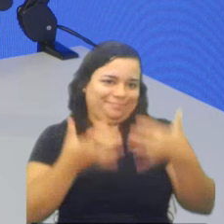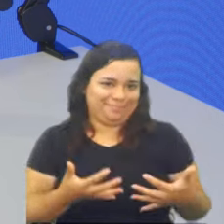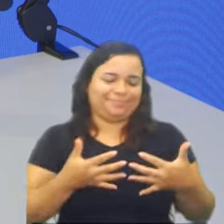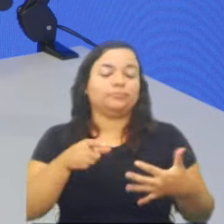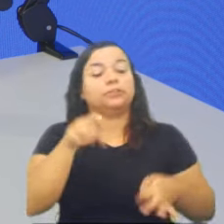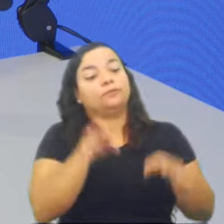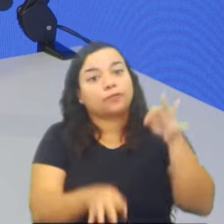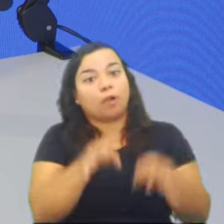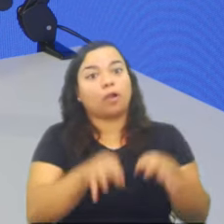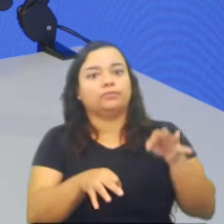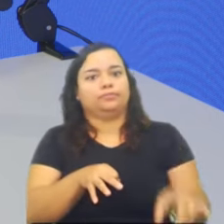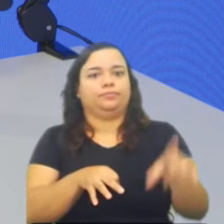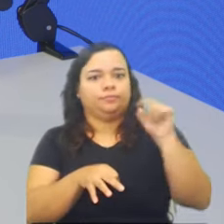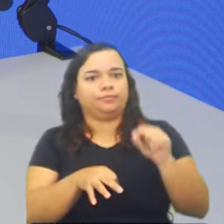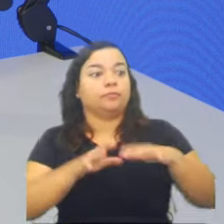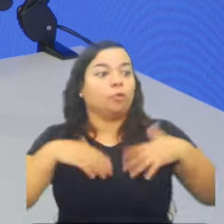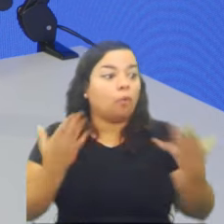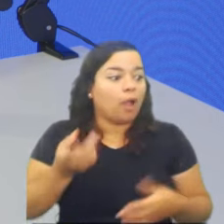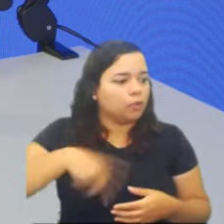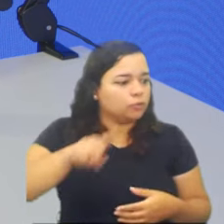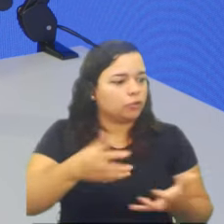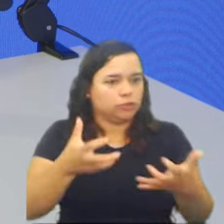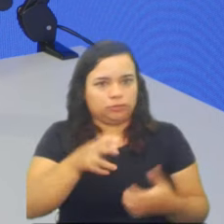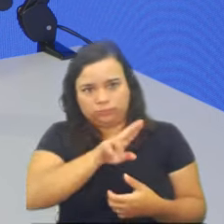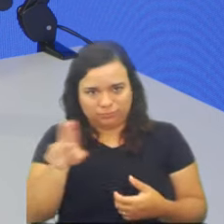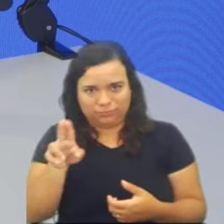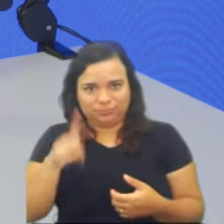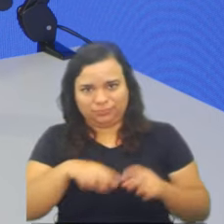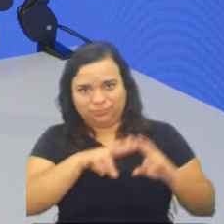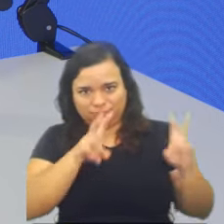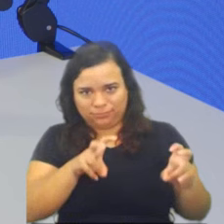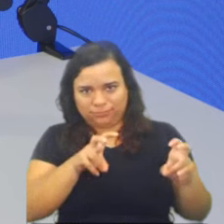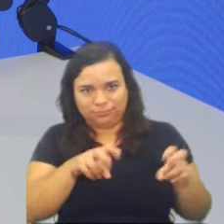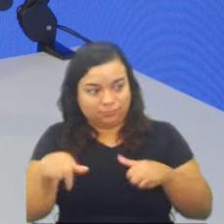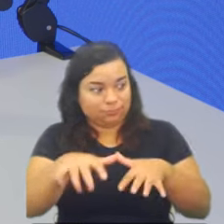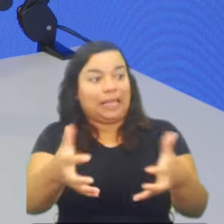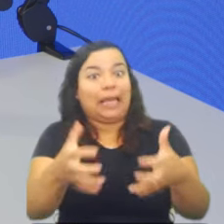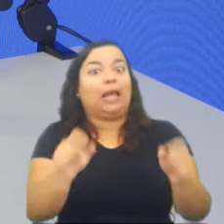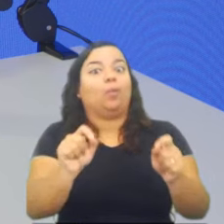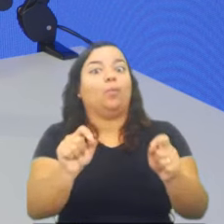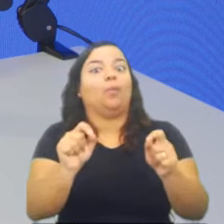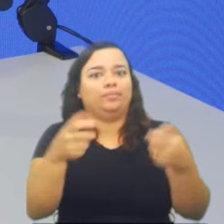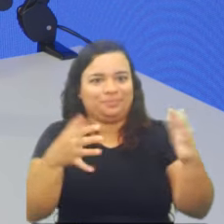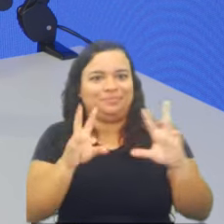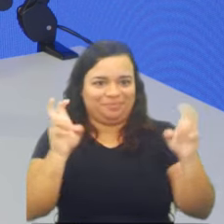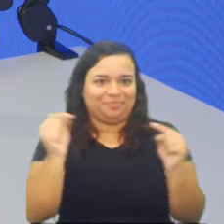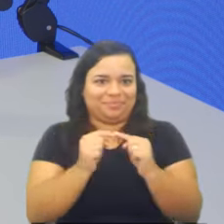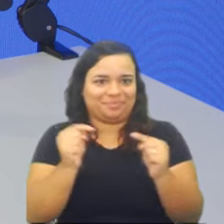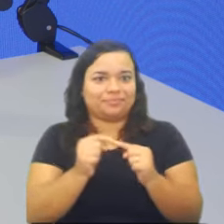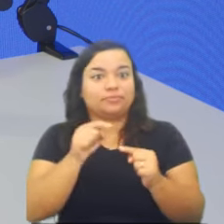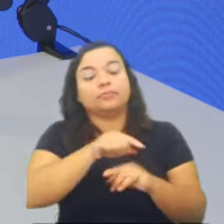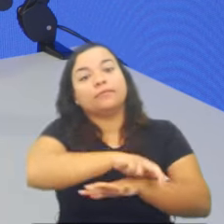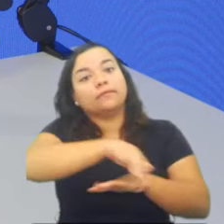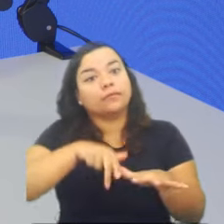no fórum para escolha chama Que parada nós queremos Esse é esse é o tema da do Fórum da paraa escolha do tema